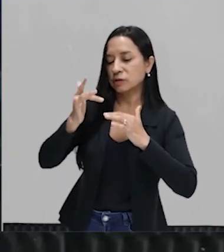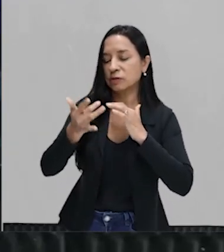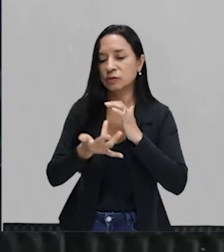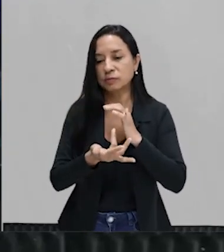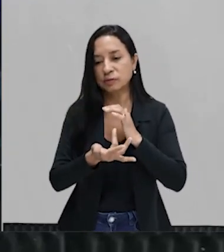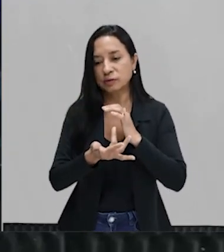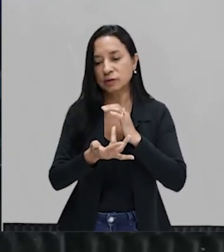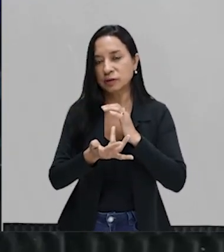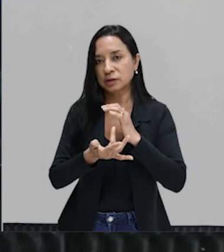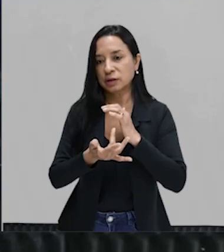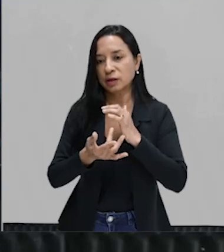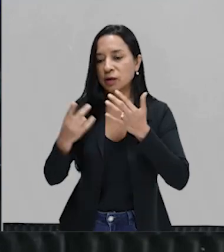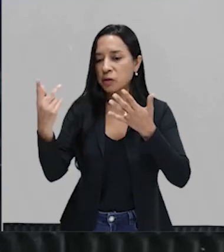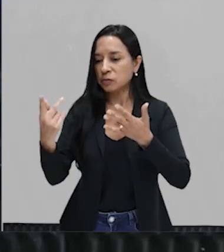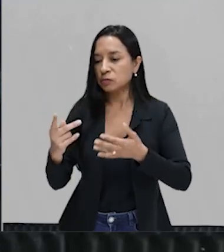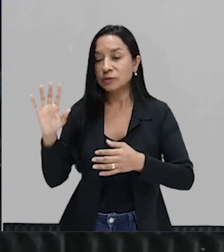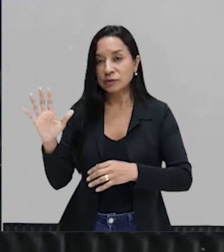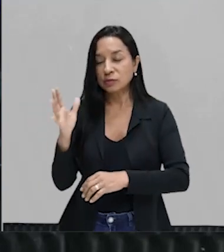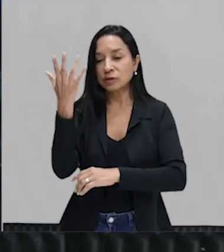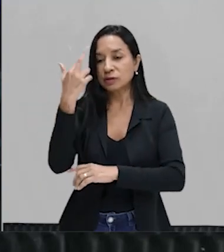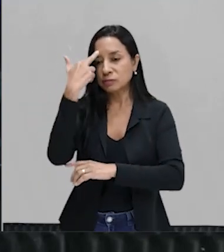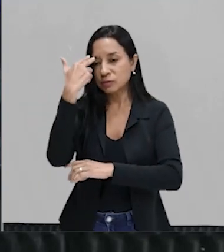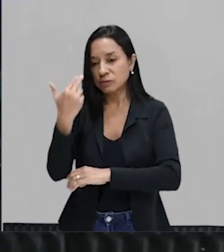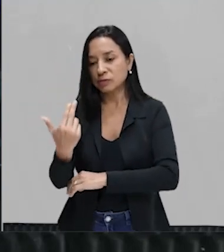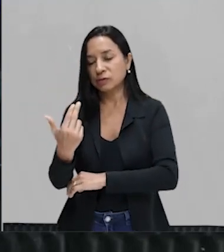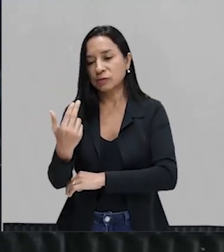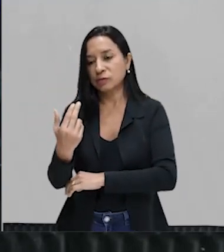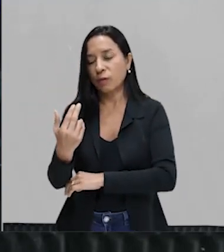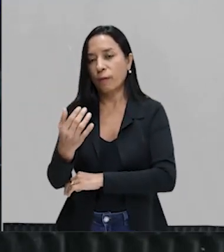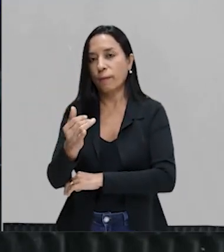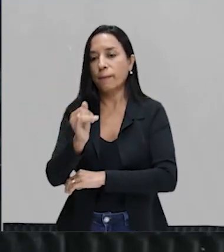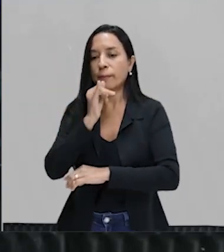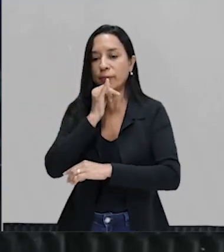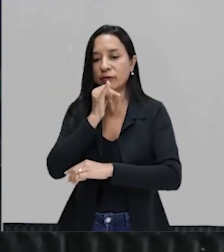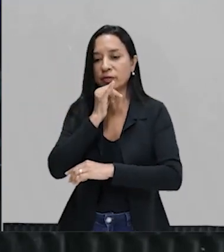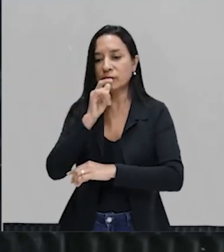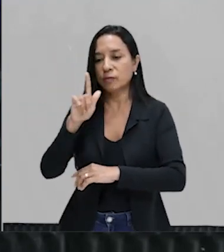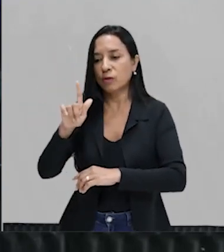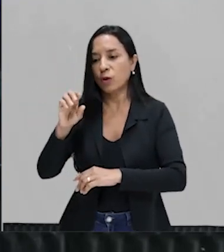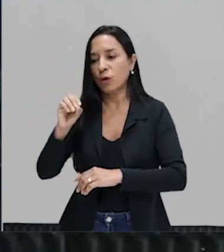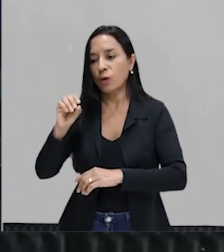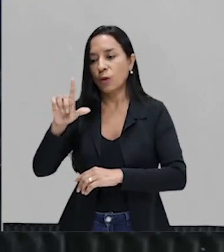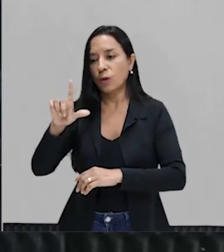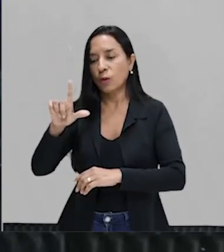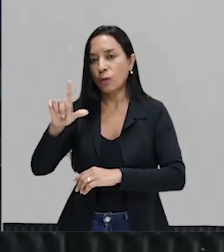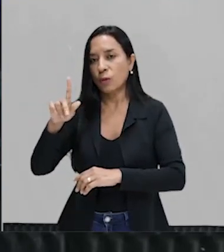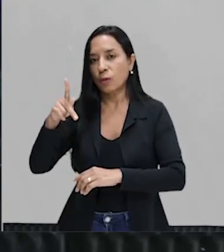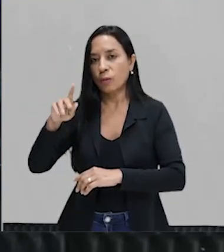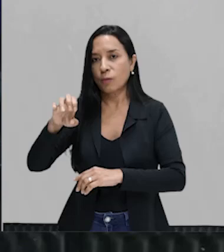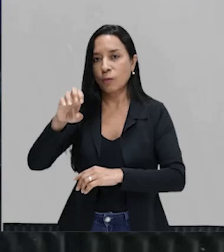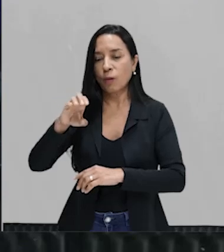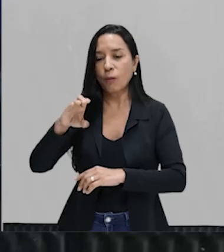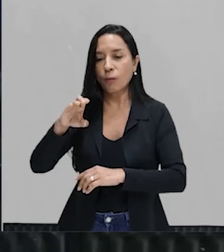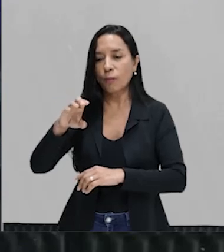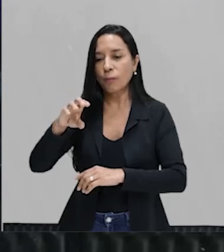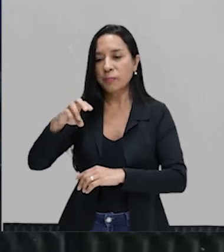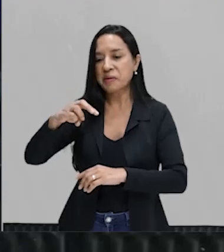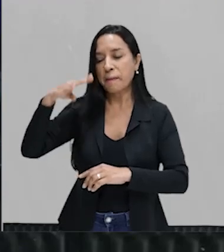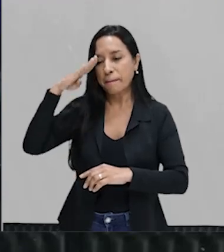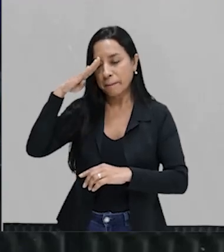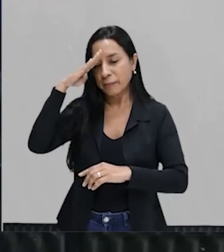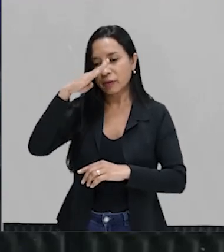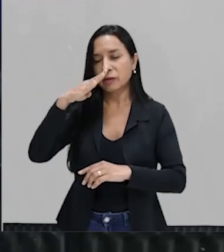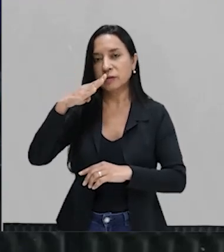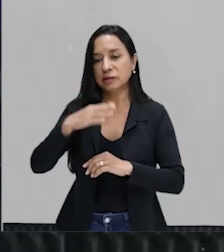como o golpe civil-militar empresarial no Brasil em 64, como o